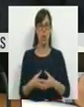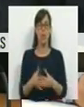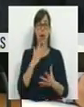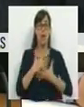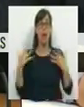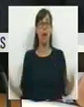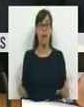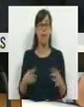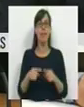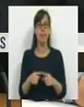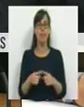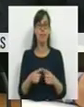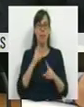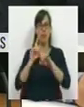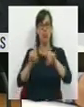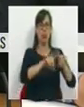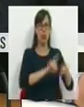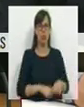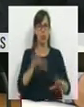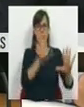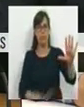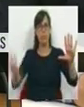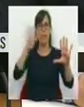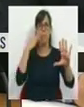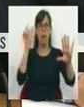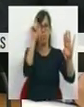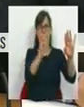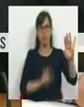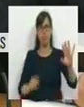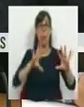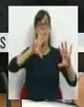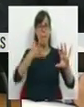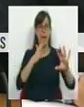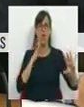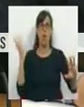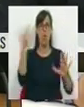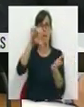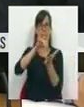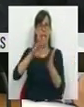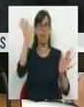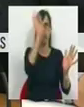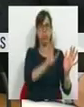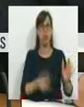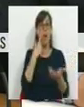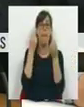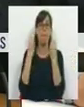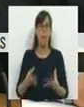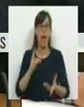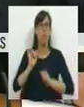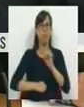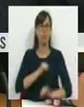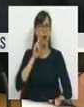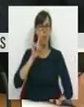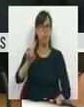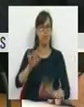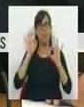é grande e é diversificada por todo o país, ou seja, um país grande com muitos centros portugueses que conhecem bem a realidade do terreno,